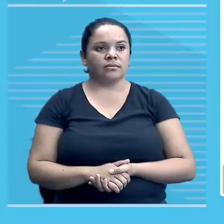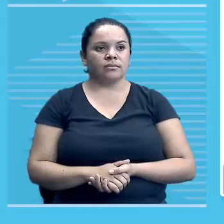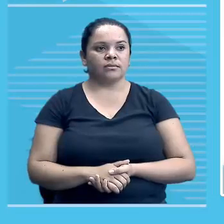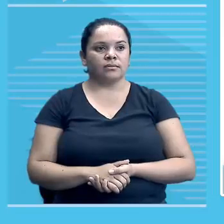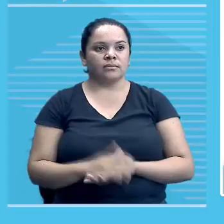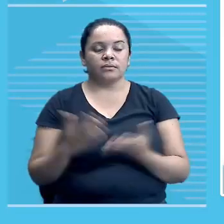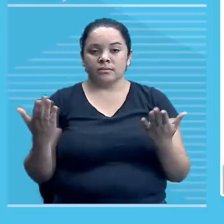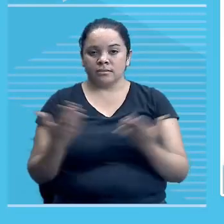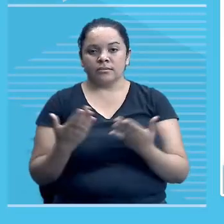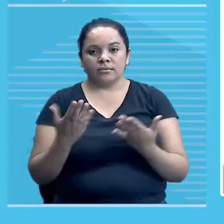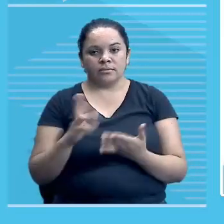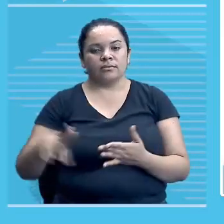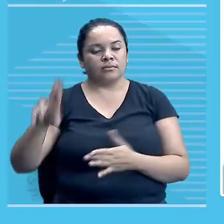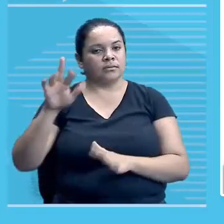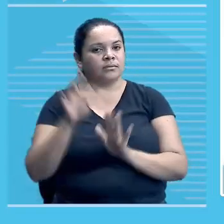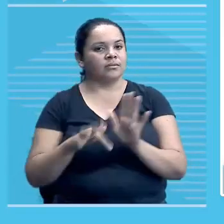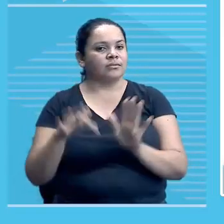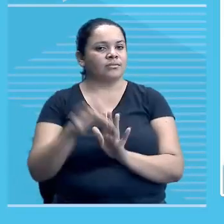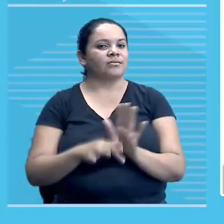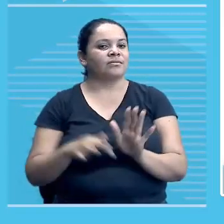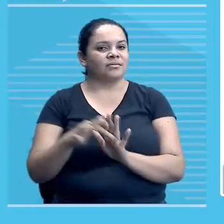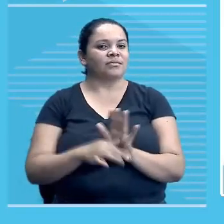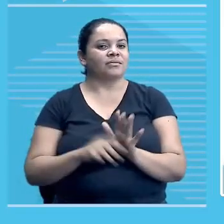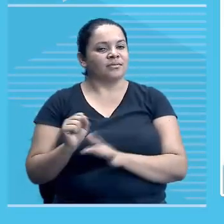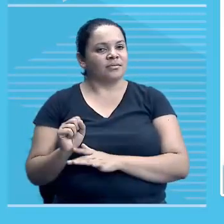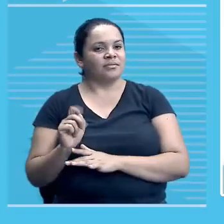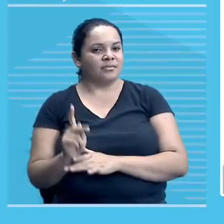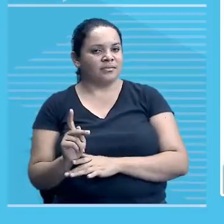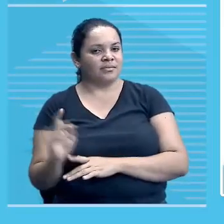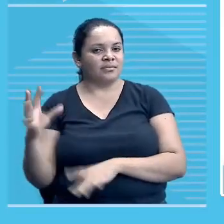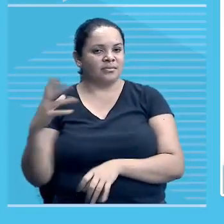hoje resolver usando